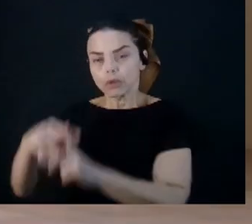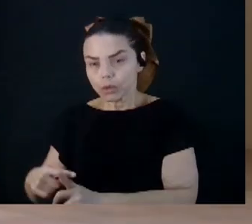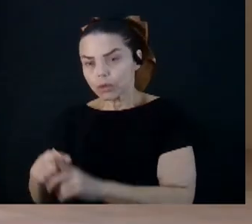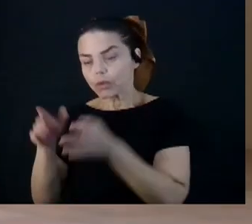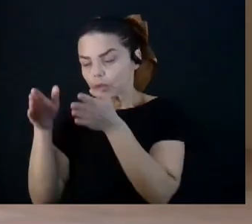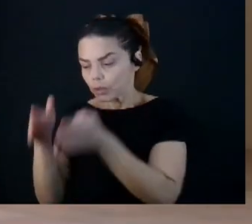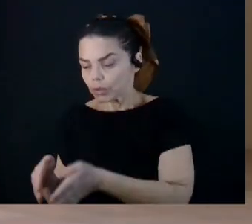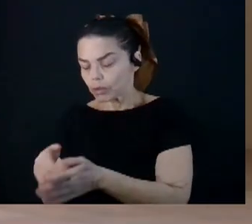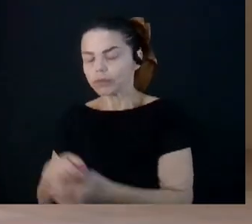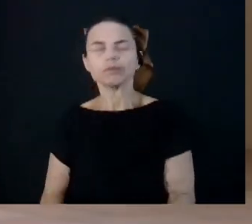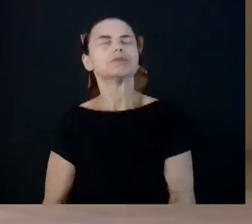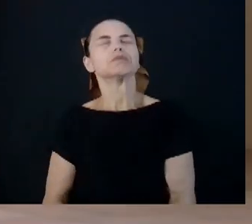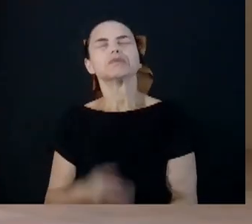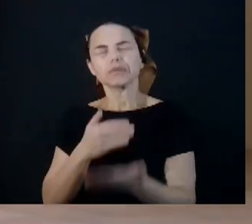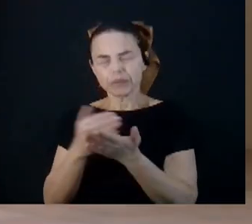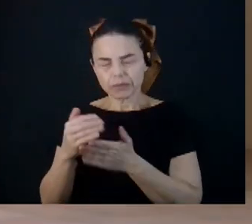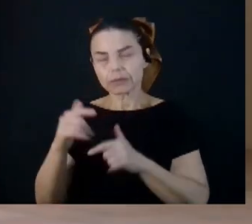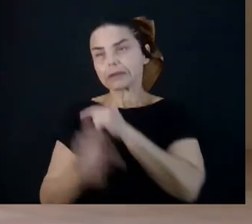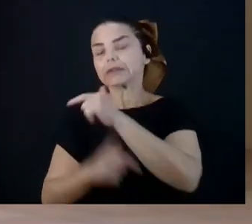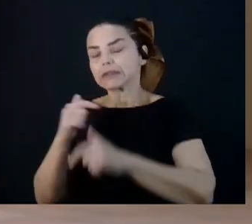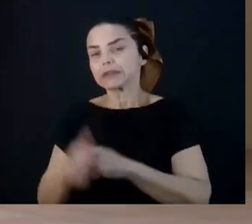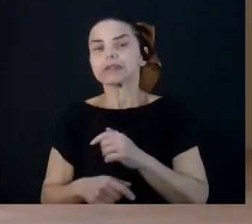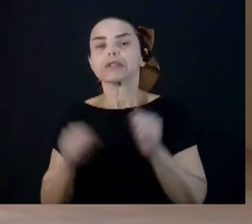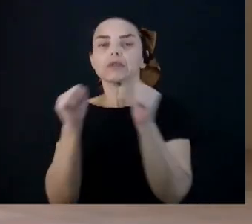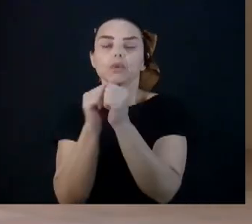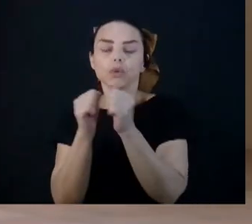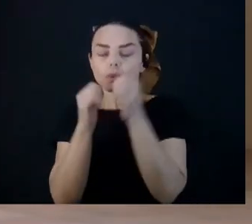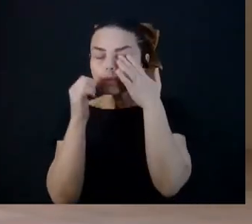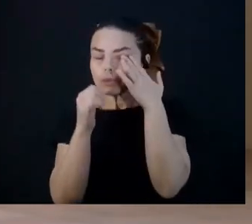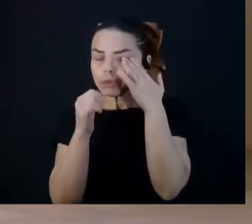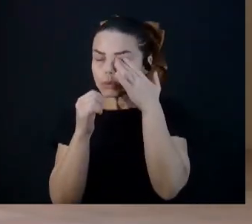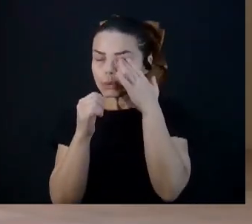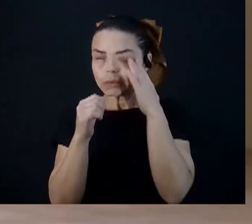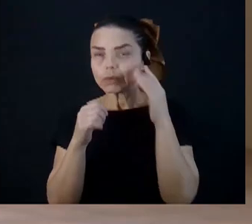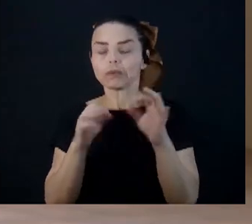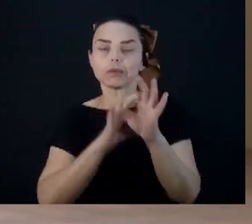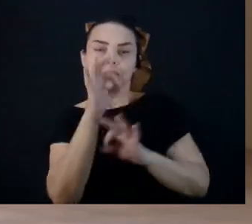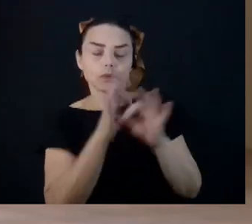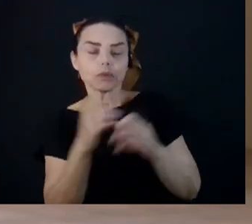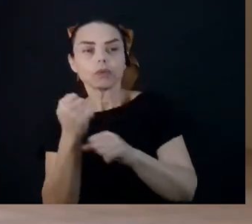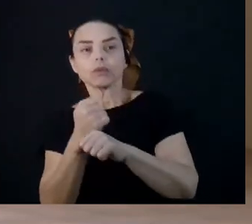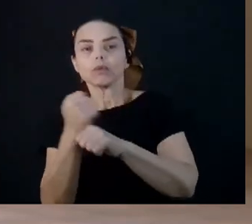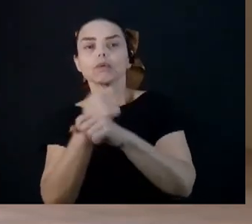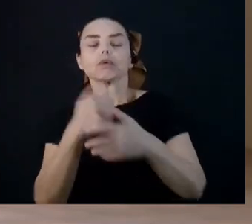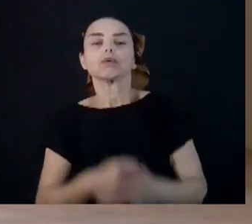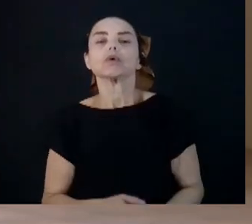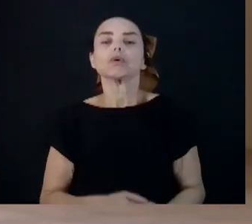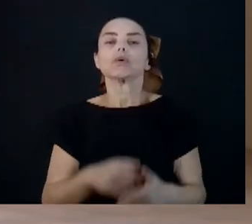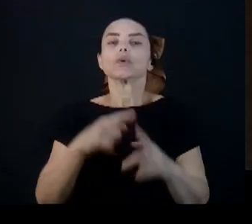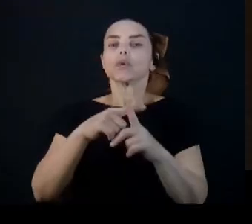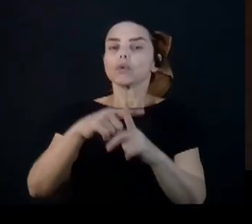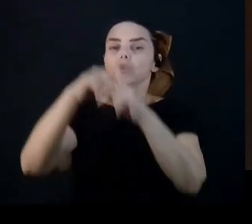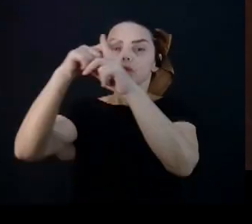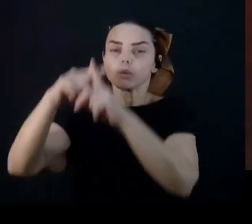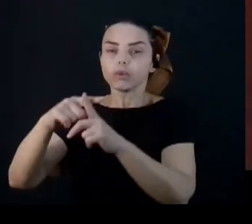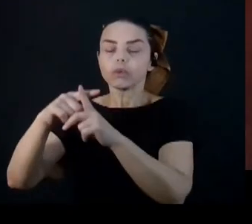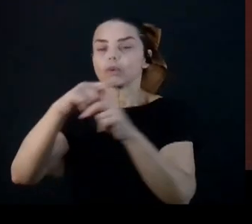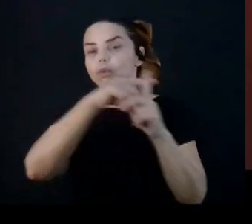todo o trabalho, juntar as famílias e vamos fazer o cemitério, aonde vai, aonde não vai, até que